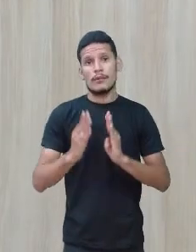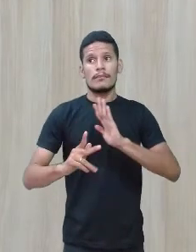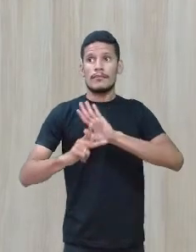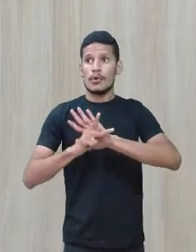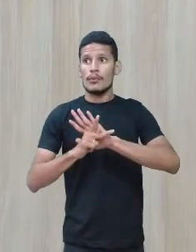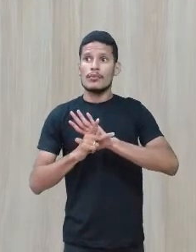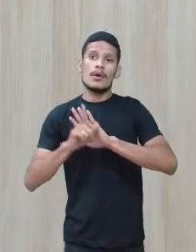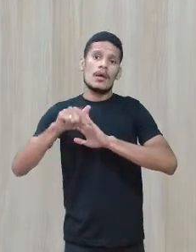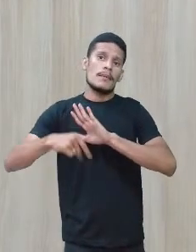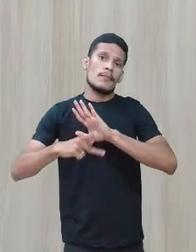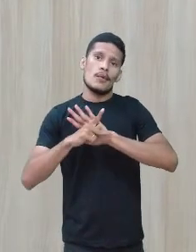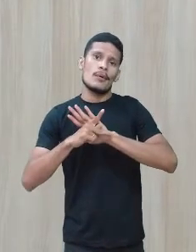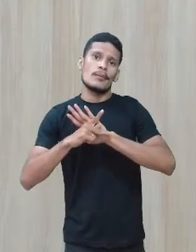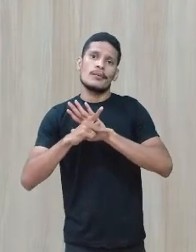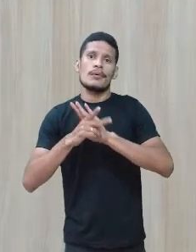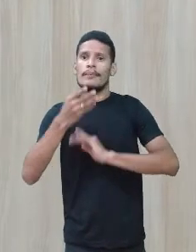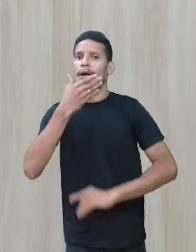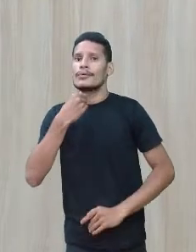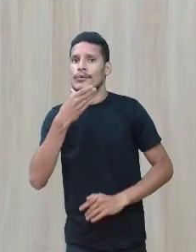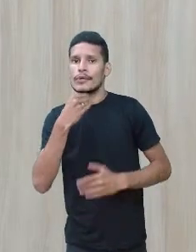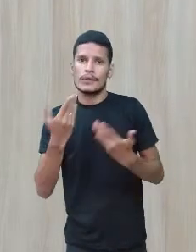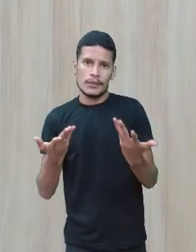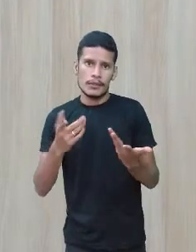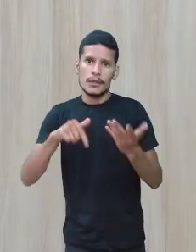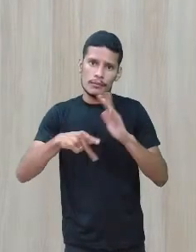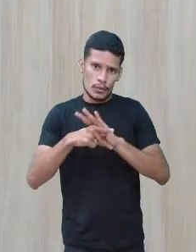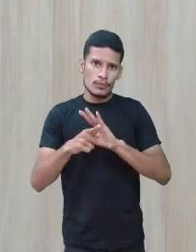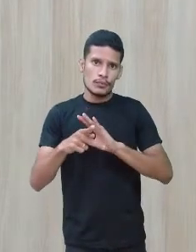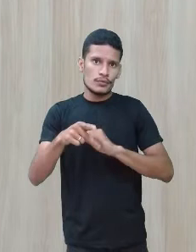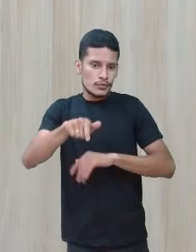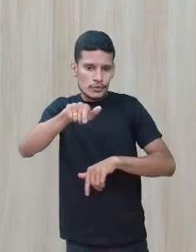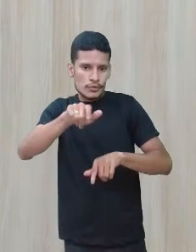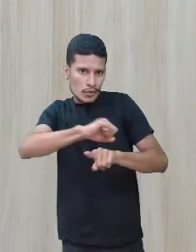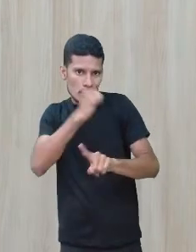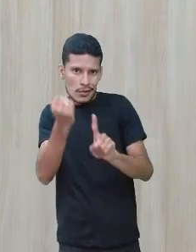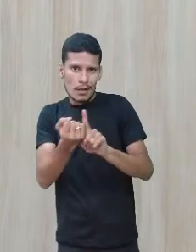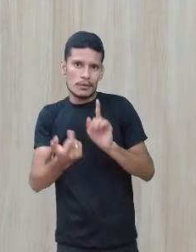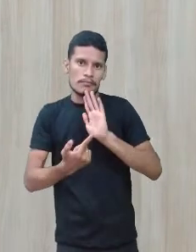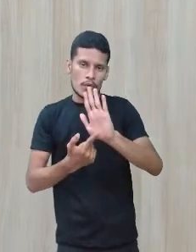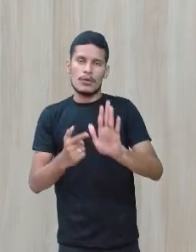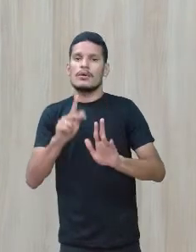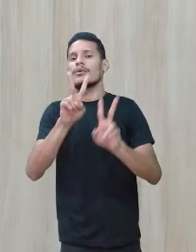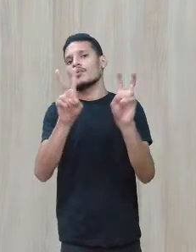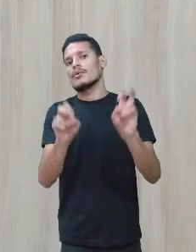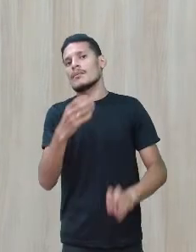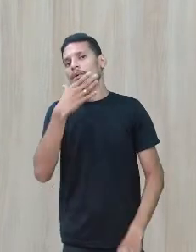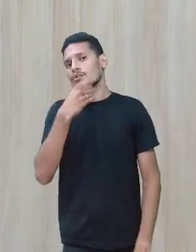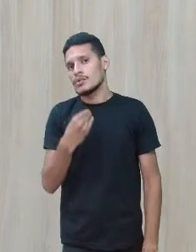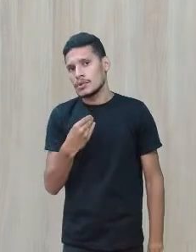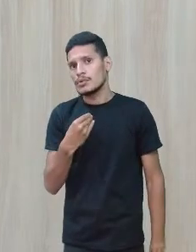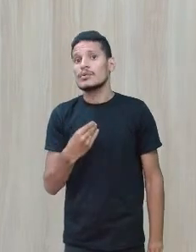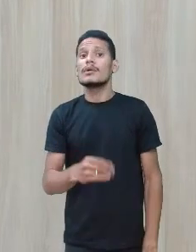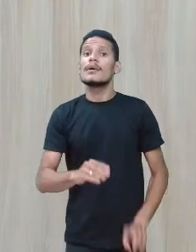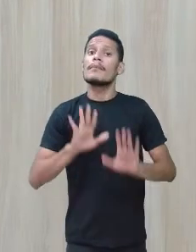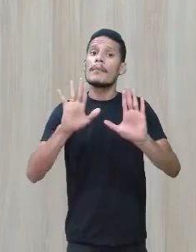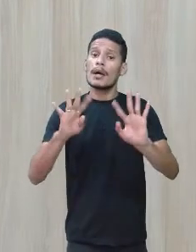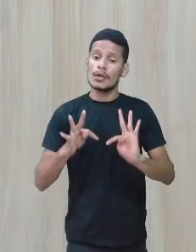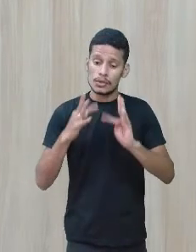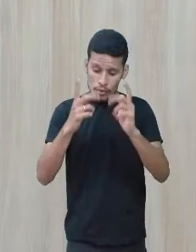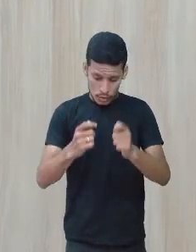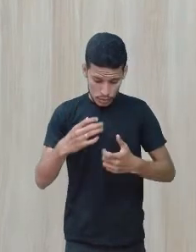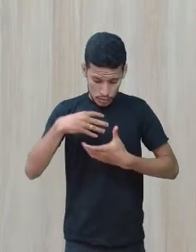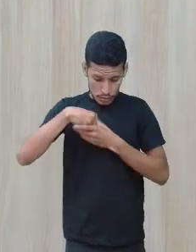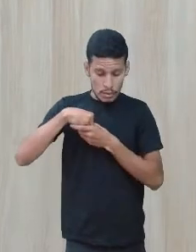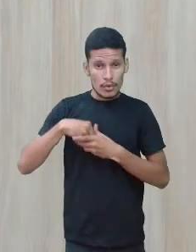são tidas como as características masculinas, né, estabelecidas pela nossa sociedade. Então, todo esse meu